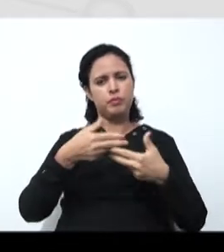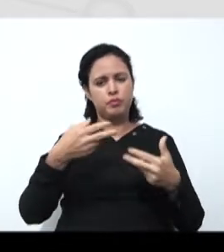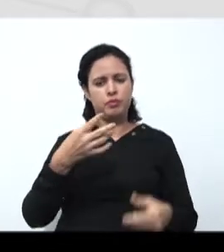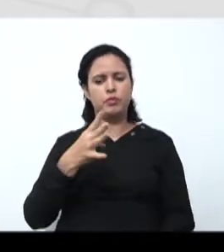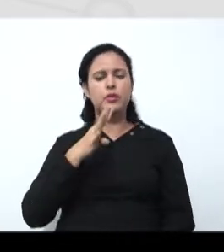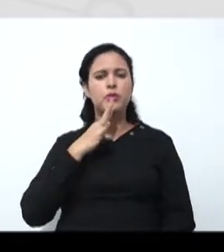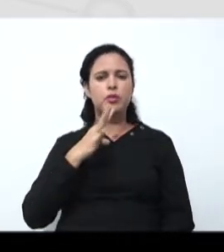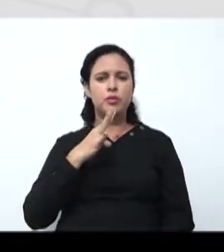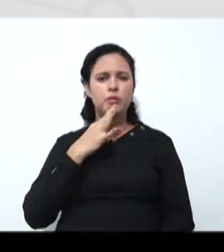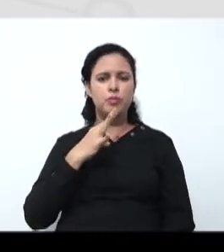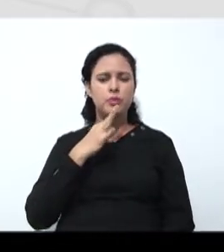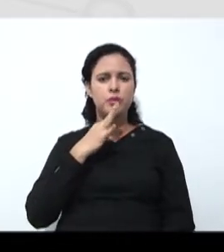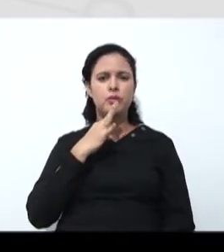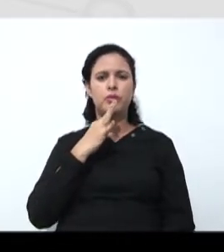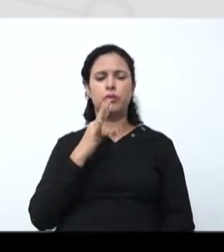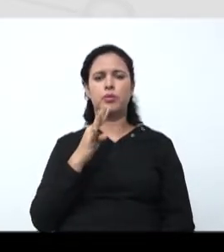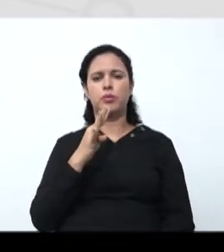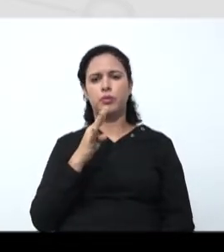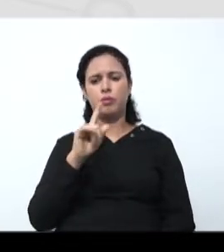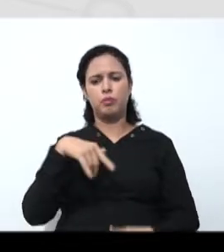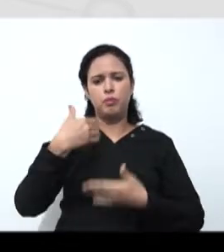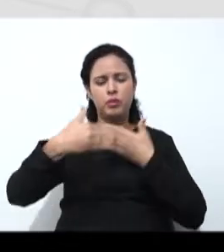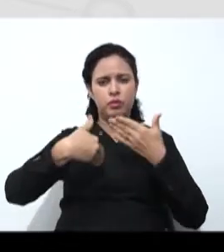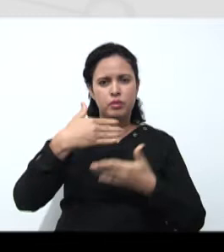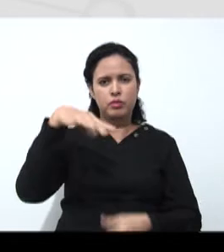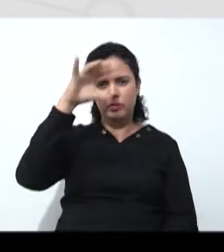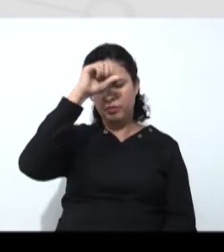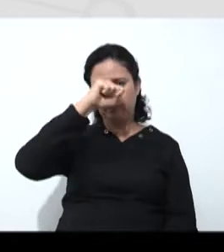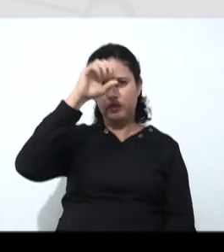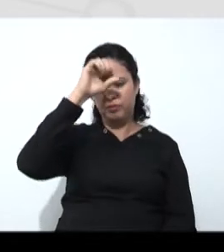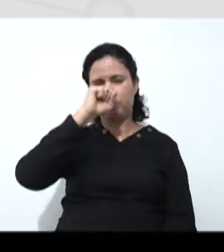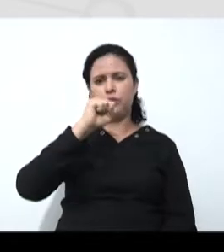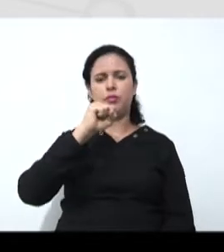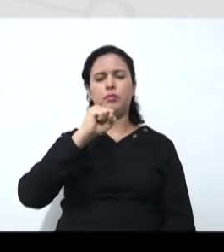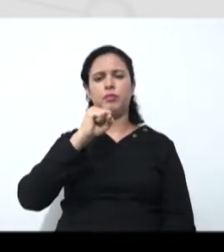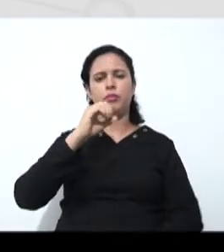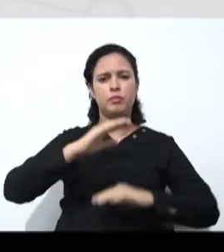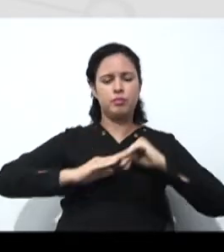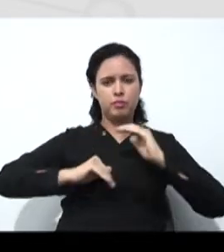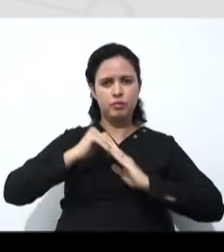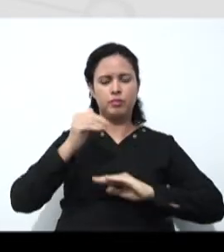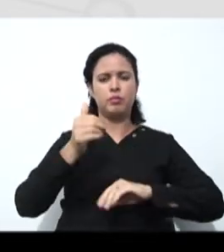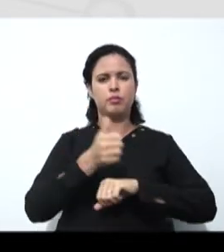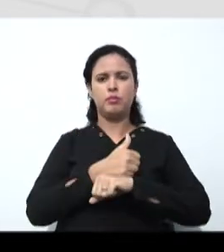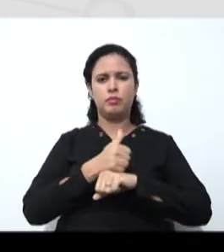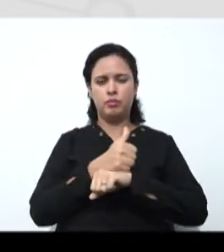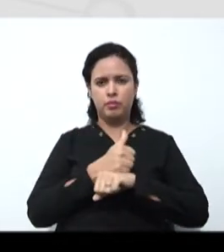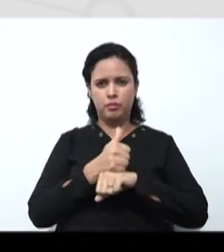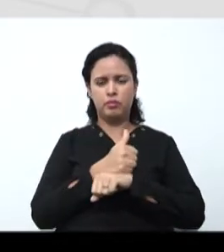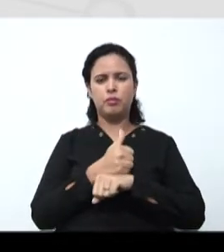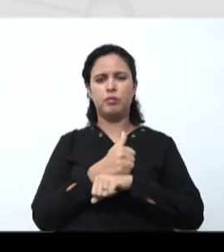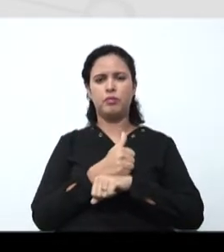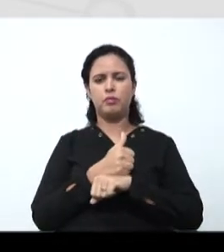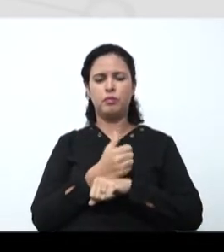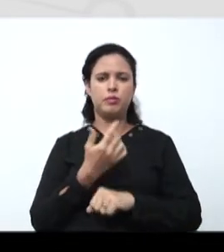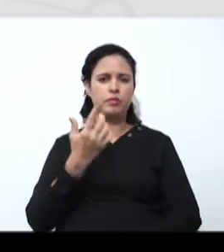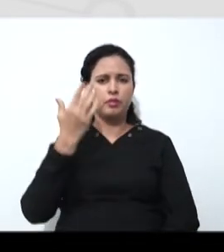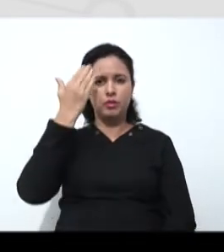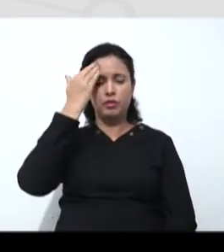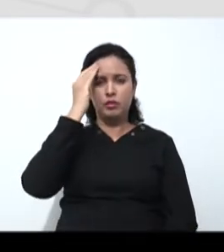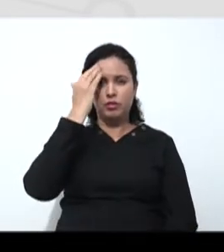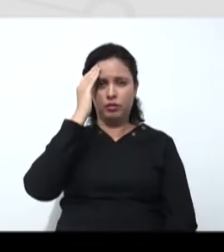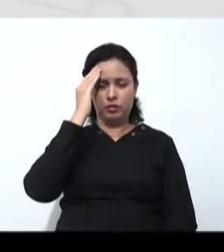de conhecimento, que são o processo de aprendizado, capacitação, qualificação que a gente faz para entender